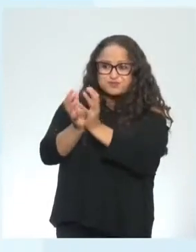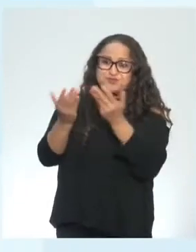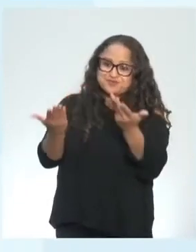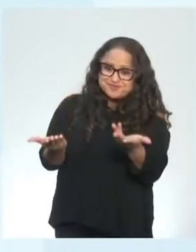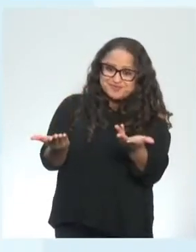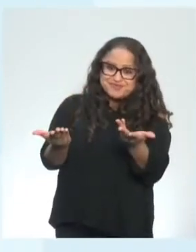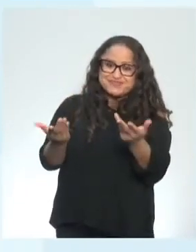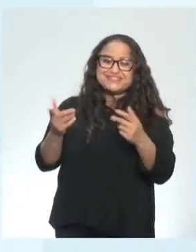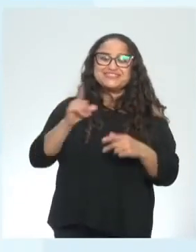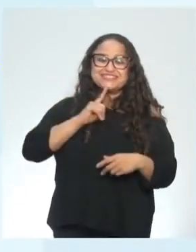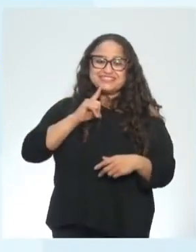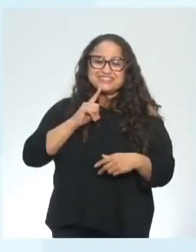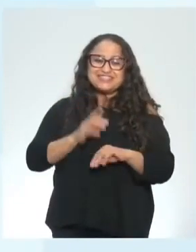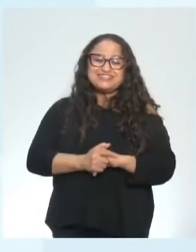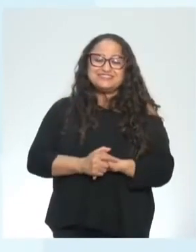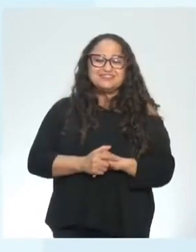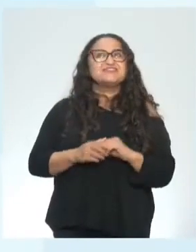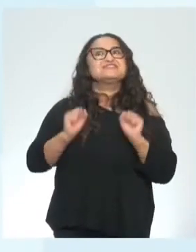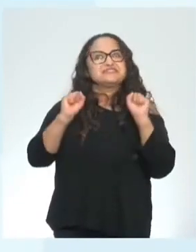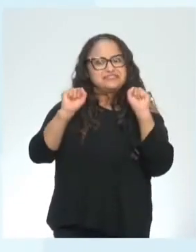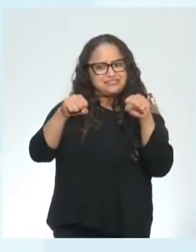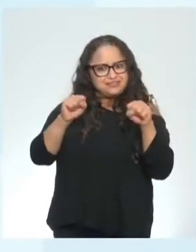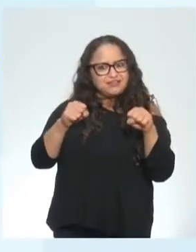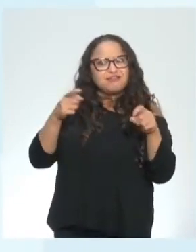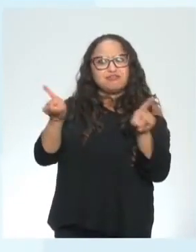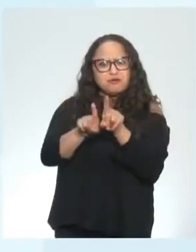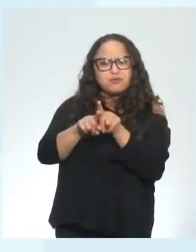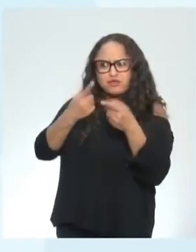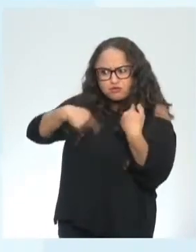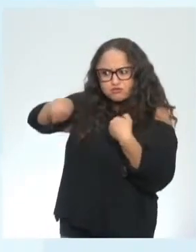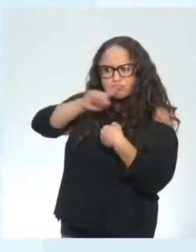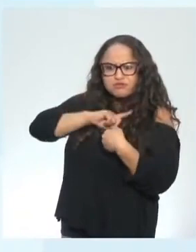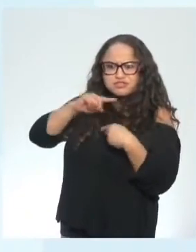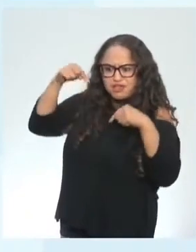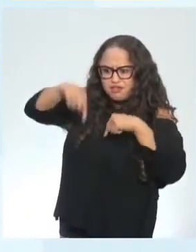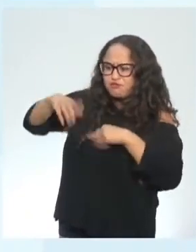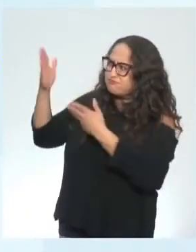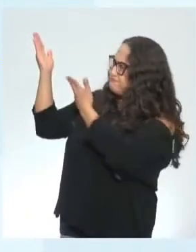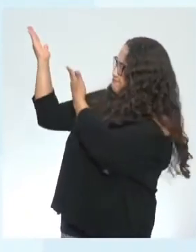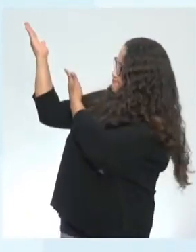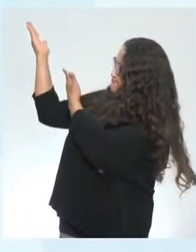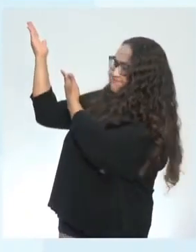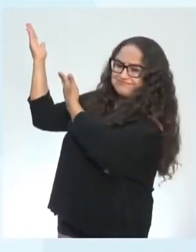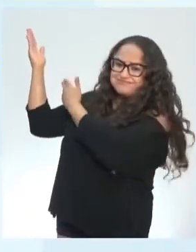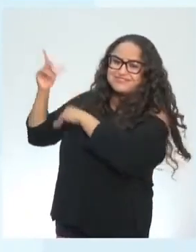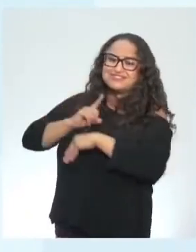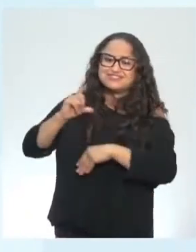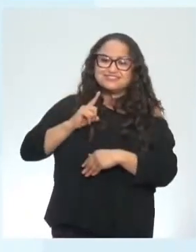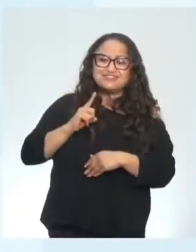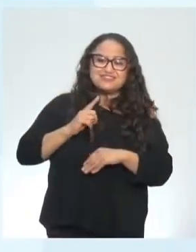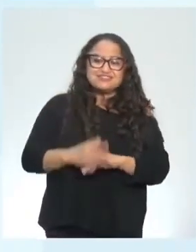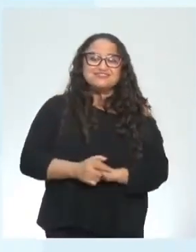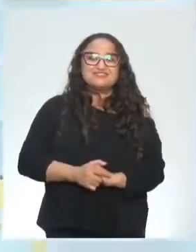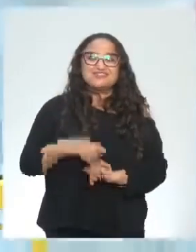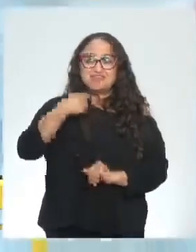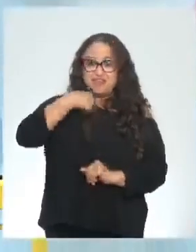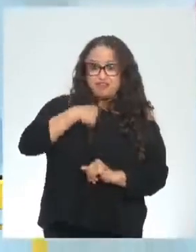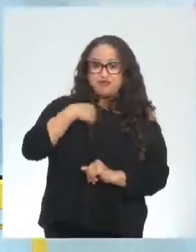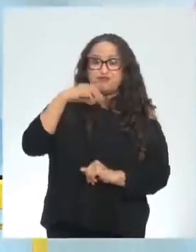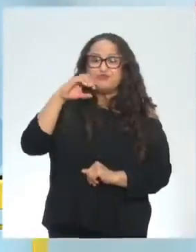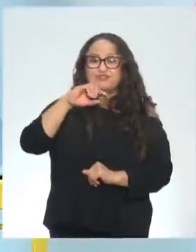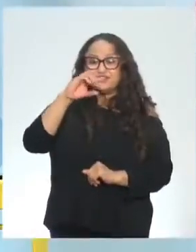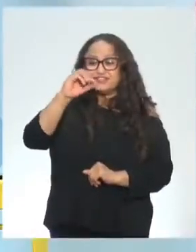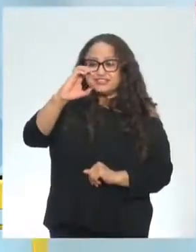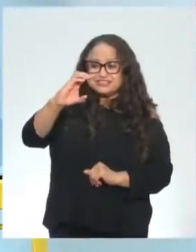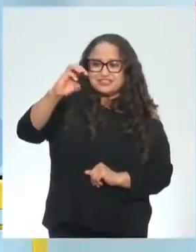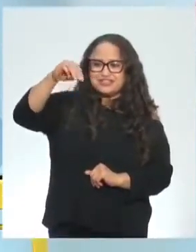compartilhei com os clássicos E é claro pode compartilhar com a gente não é né Eu não sei nem SP em inglês cnsp compartilha que